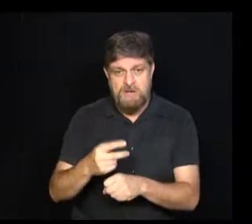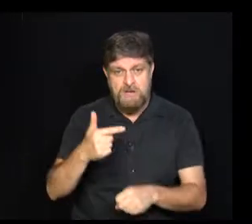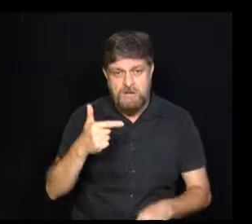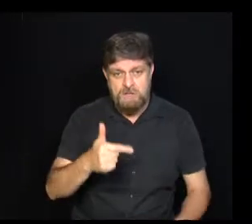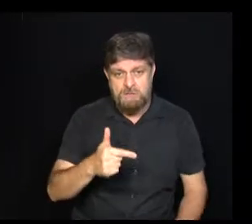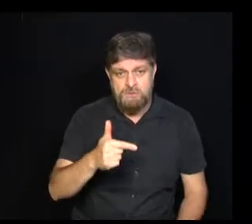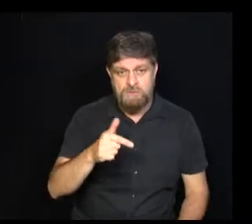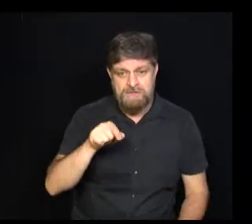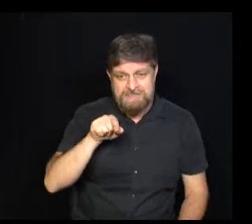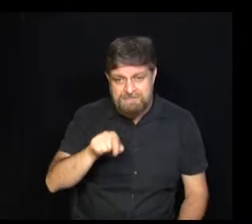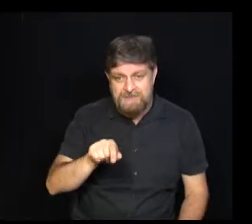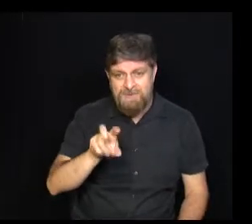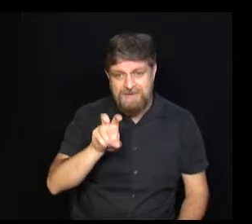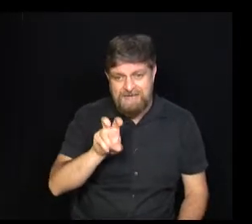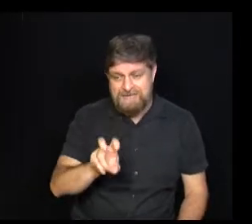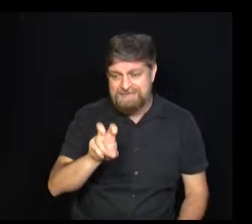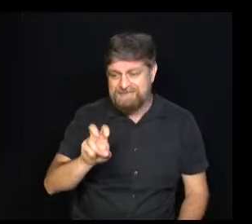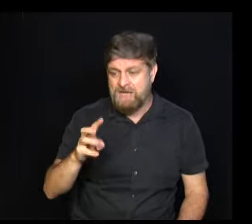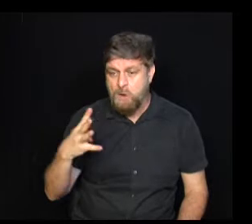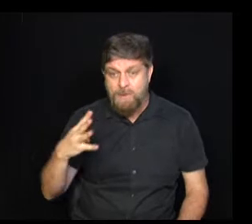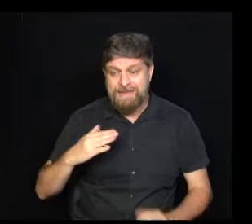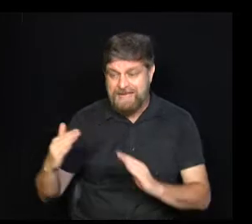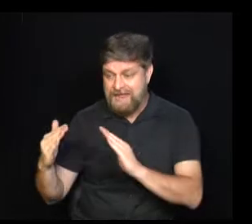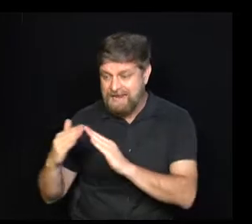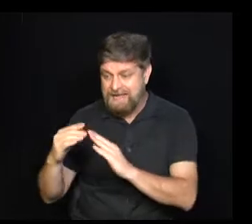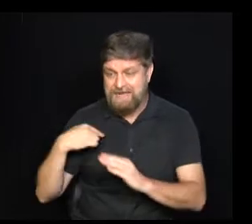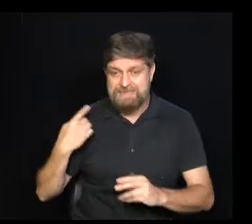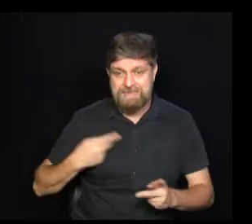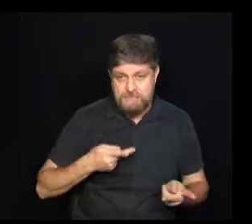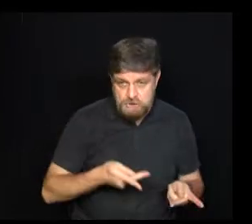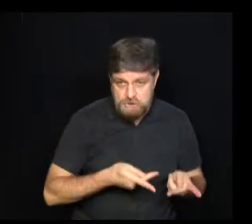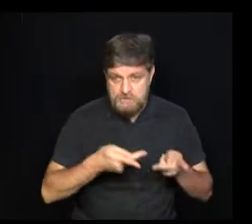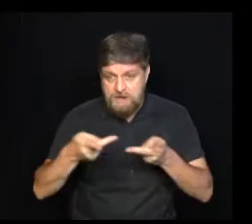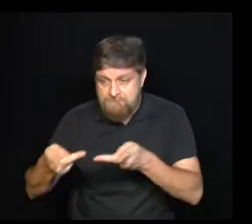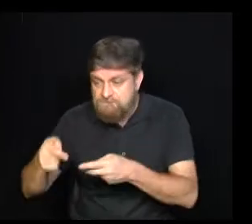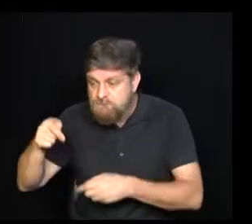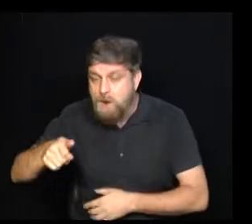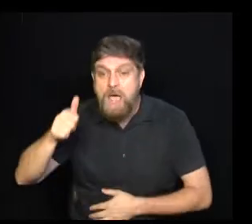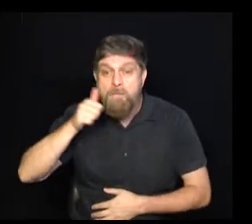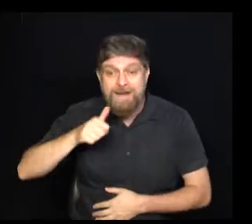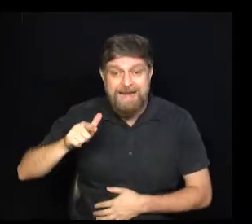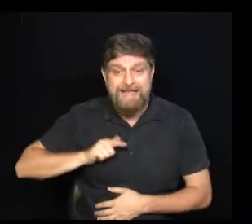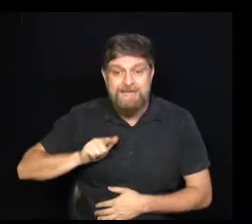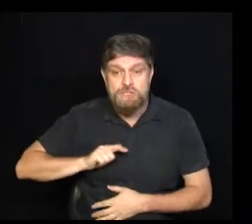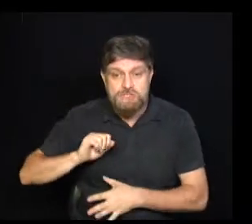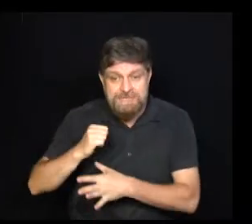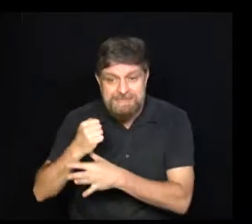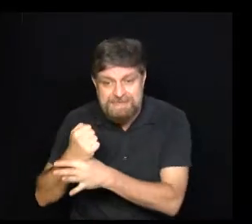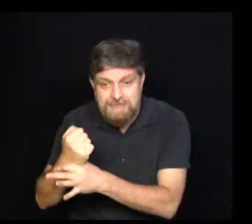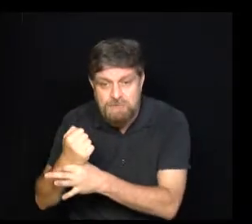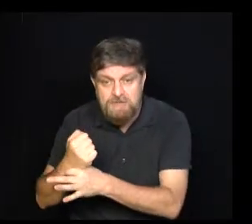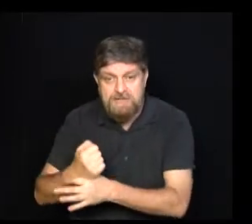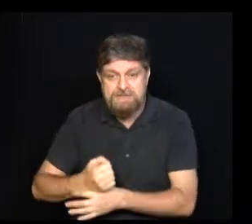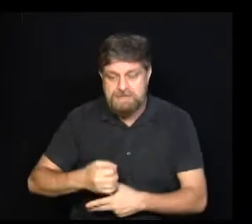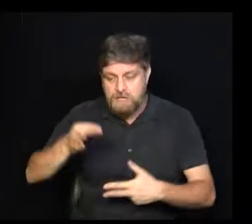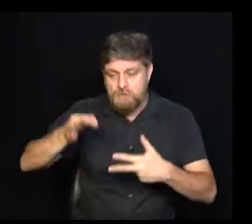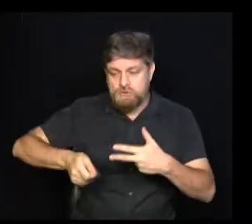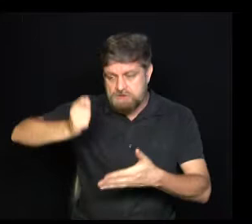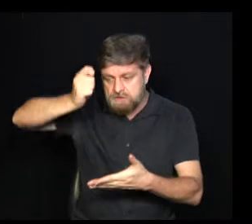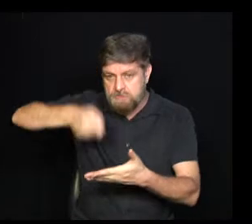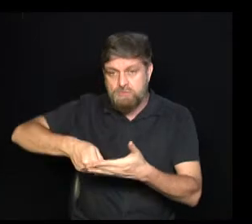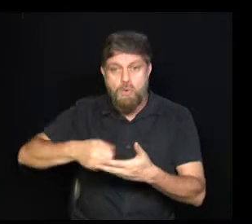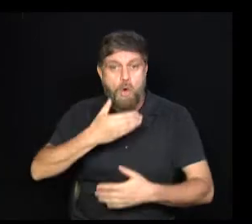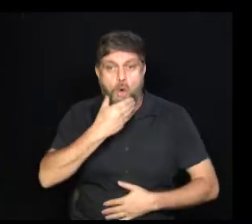2.554 visitas esse ano a mulheres com medida protetiva. Algumas até é interessante que, às vezes, a